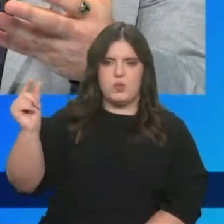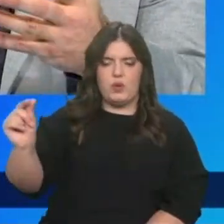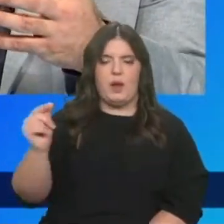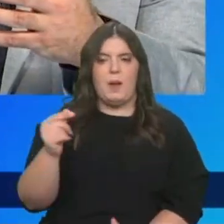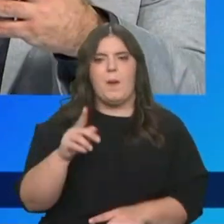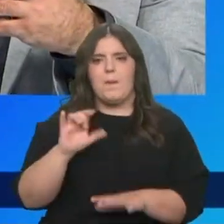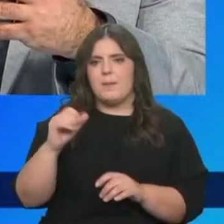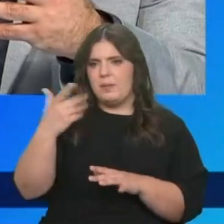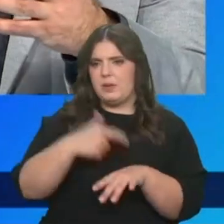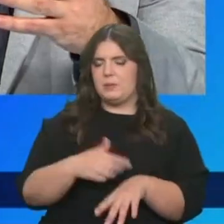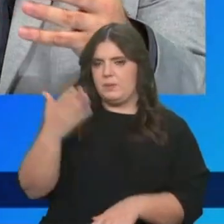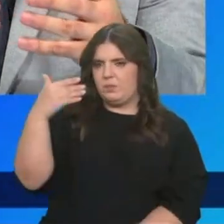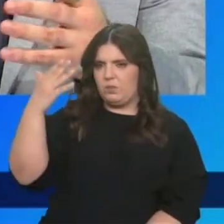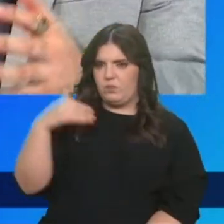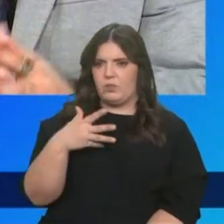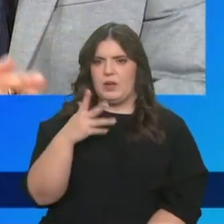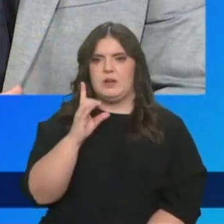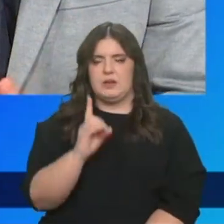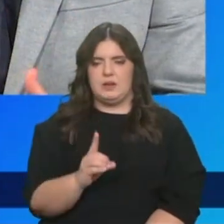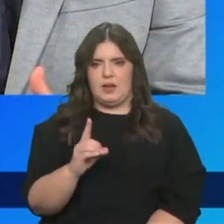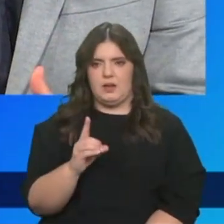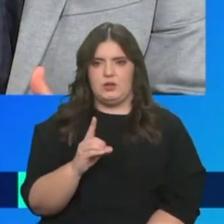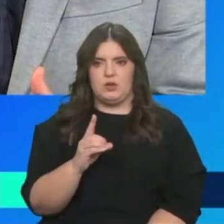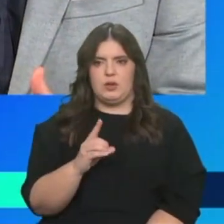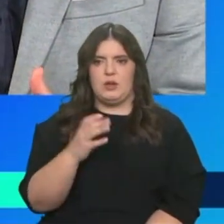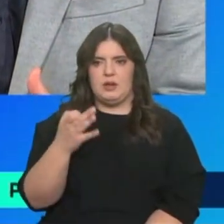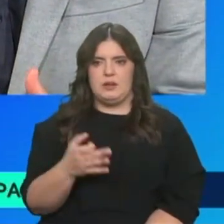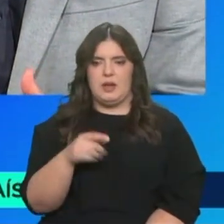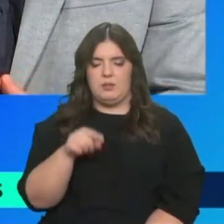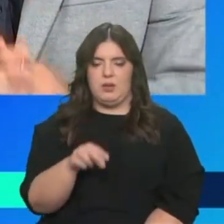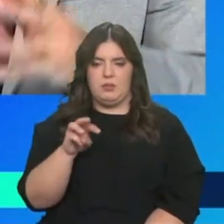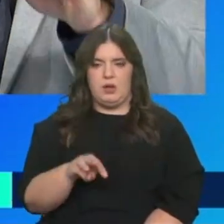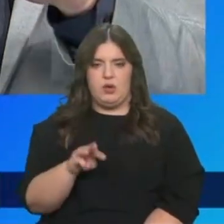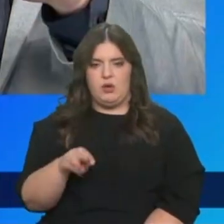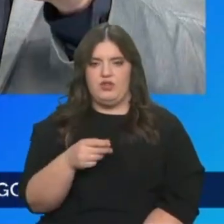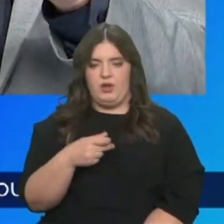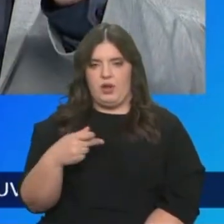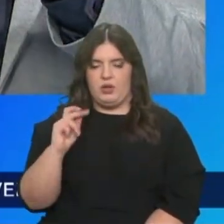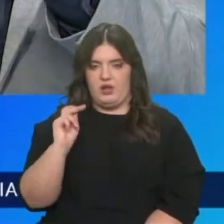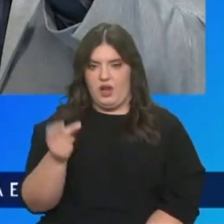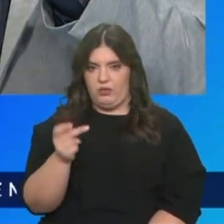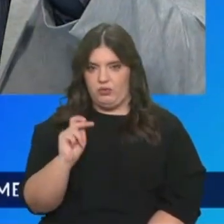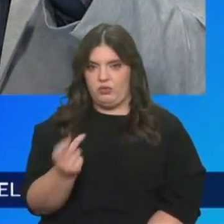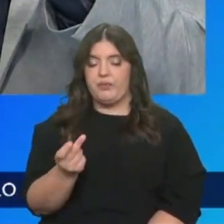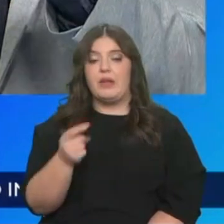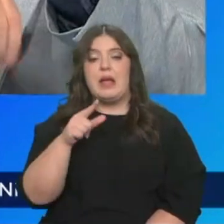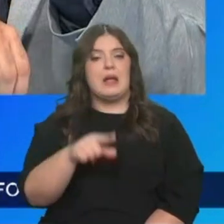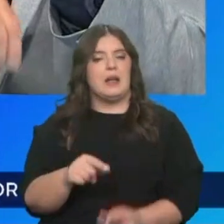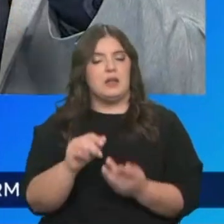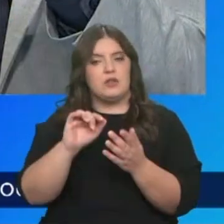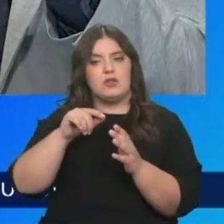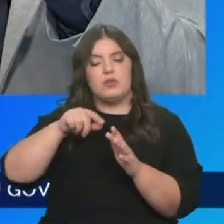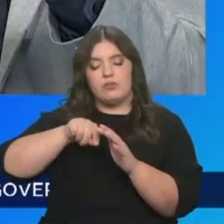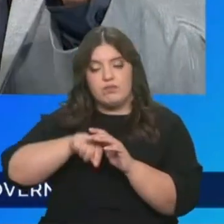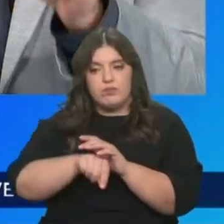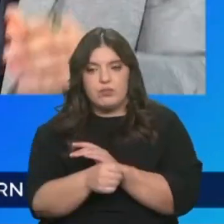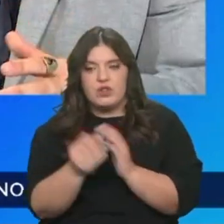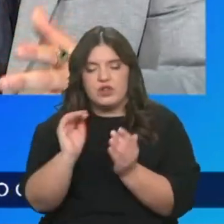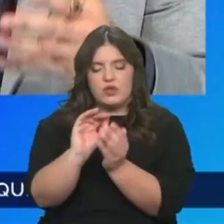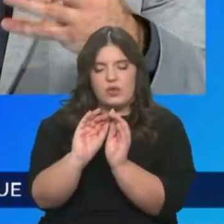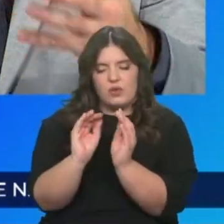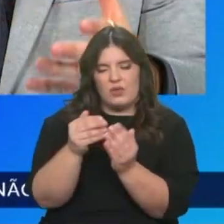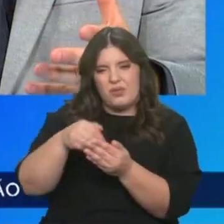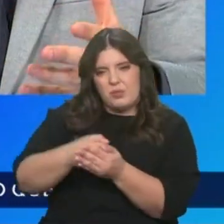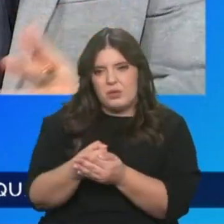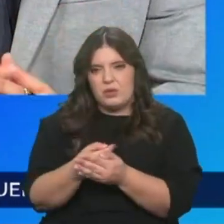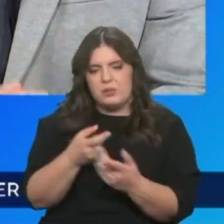do universo, há cerca de 6 e 7 mil milhões de anos, estes poços gravitacionais, estas deformações,